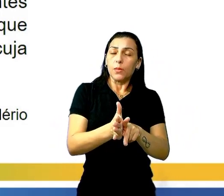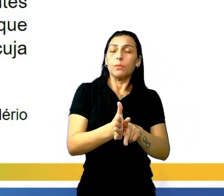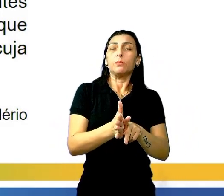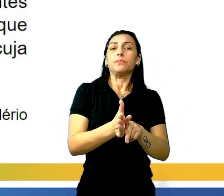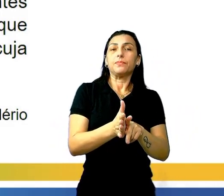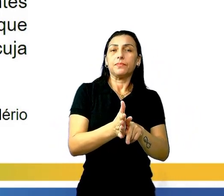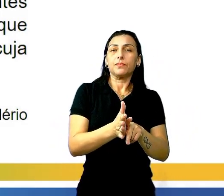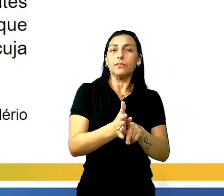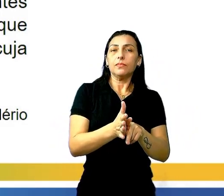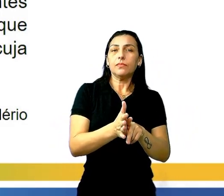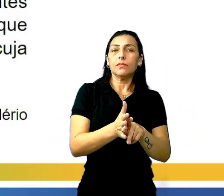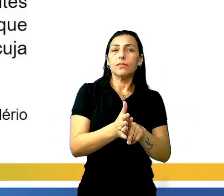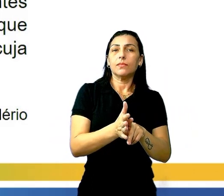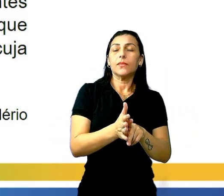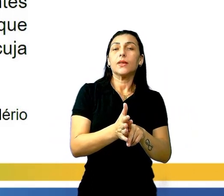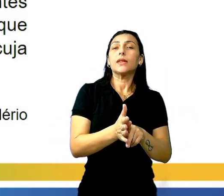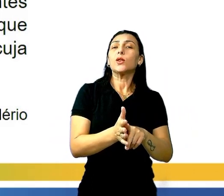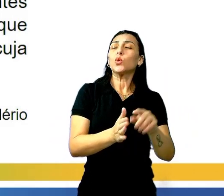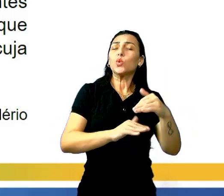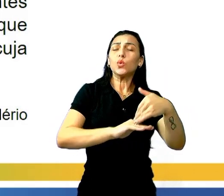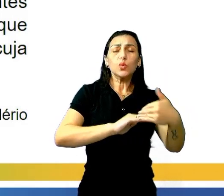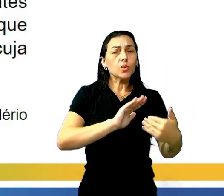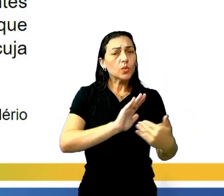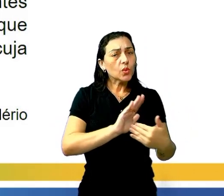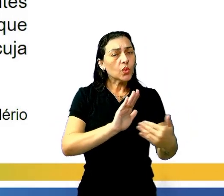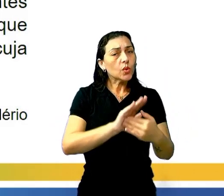sua faculdade de aptição, isto é,